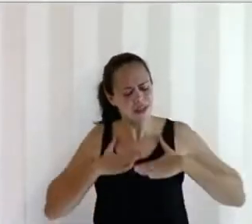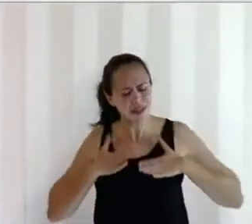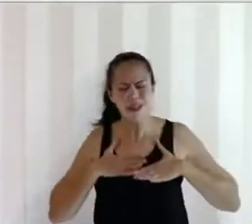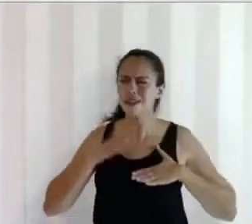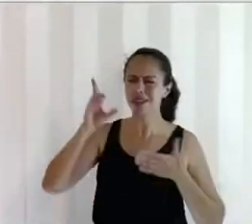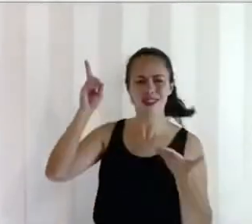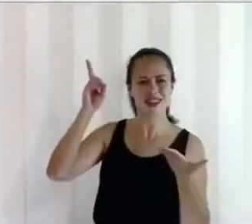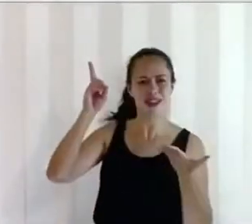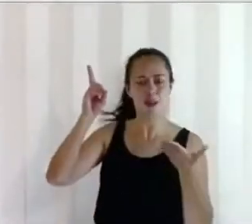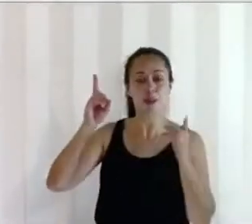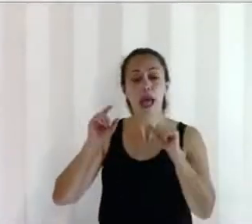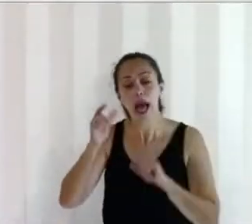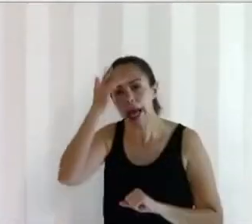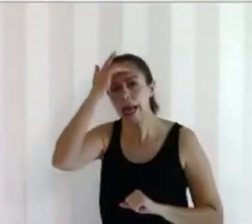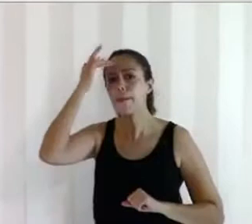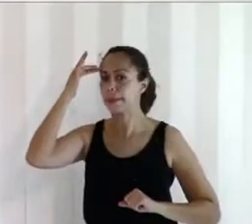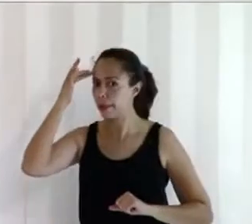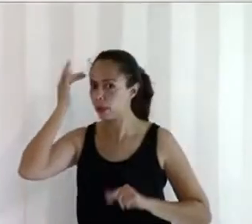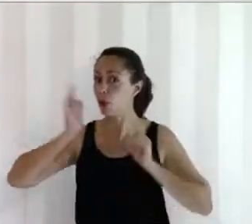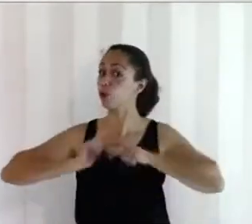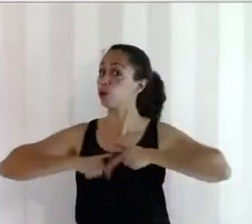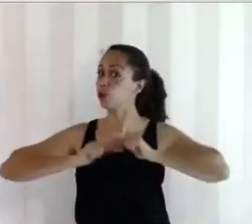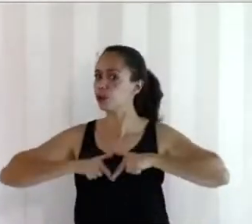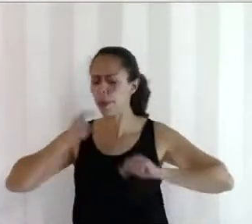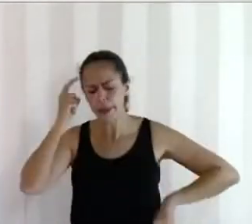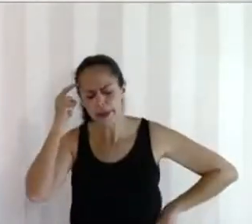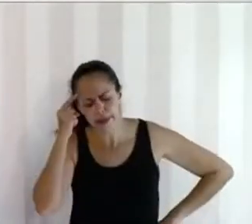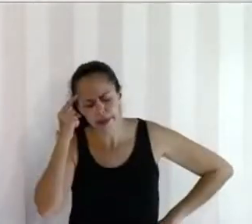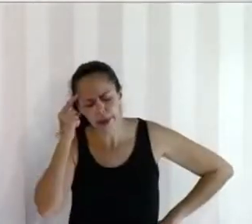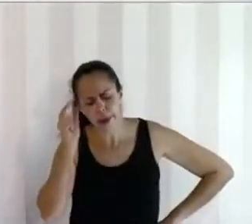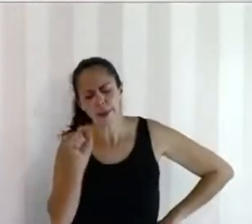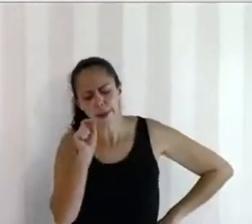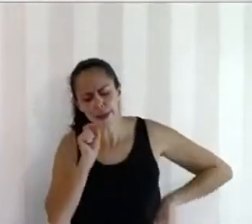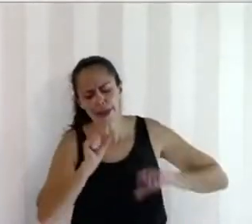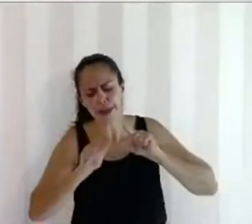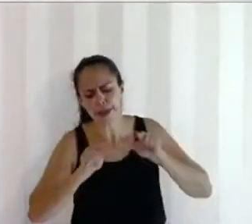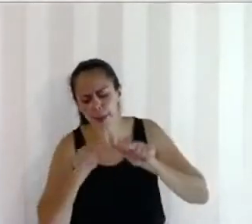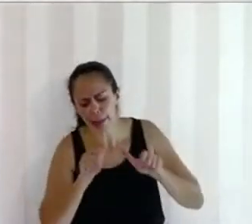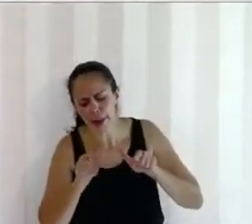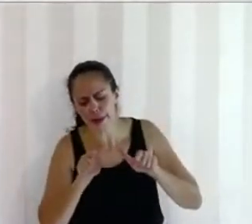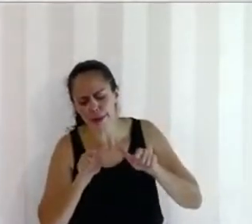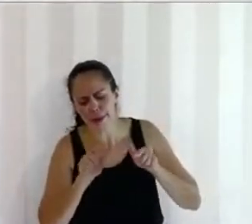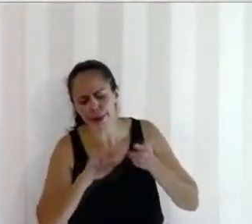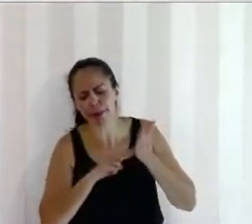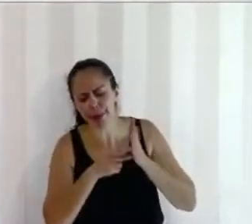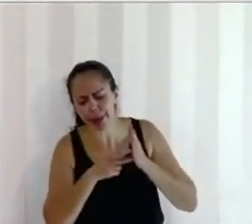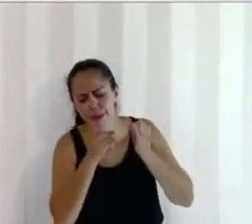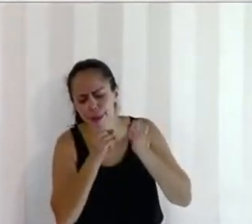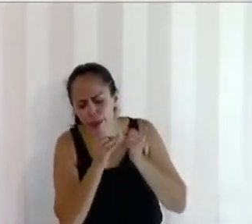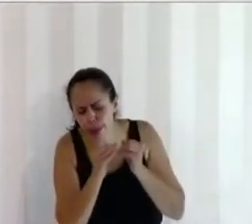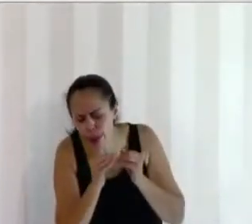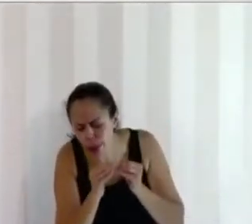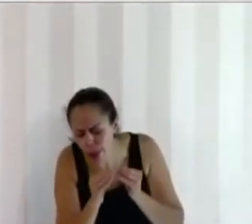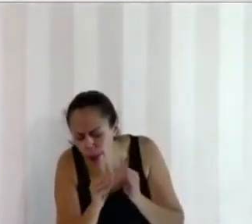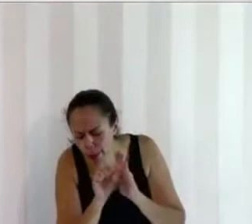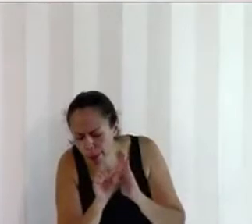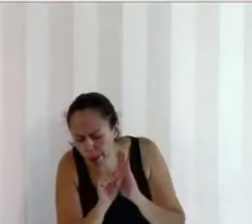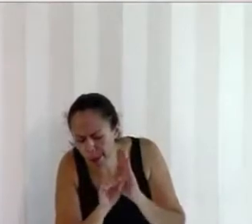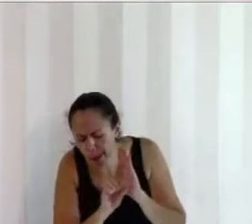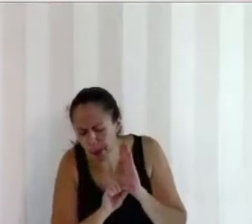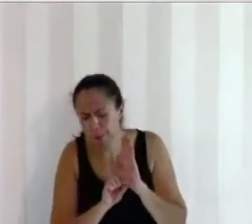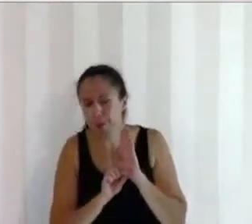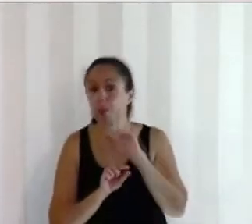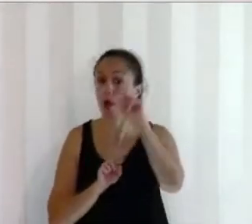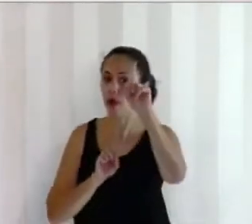discutir, mas o que é trabalho? O que é carga? O que é trabalho? E então, senta-se, faz um